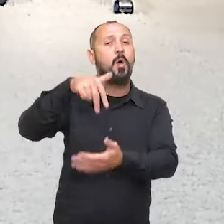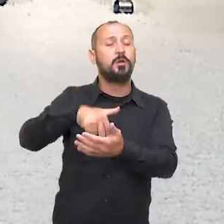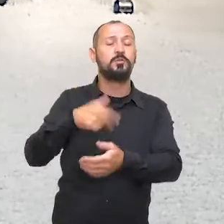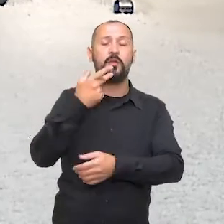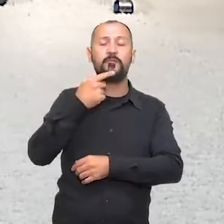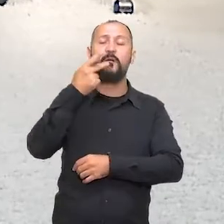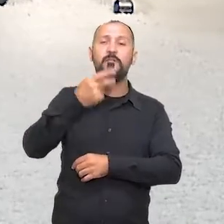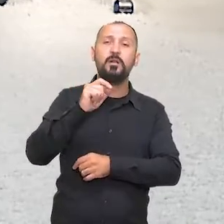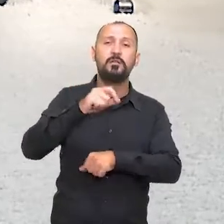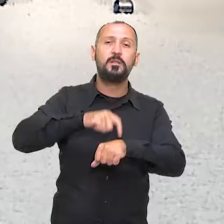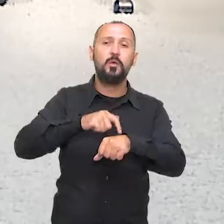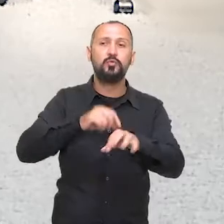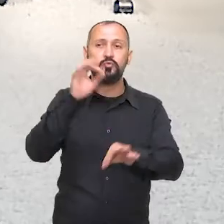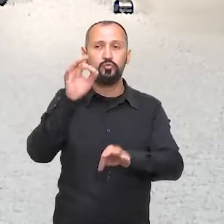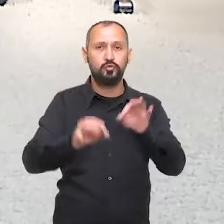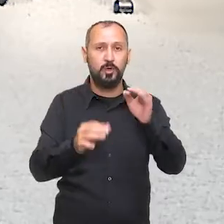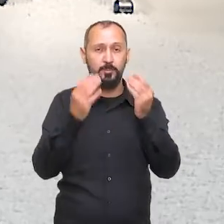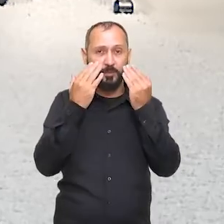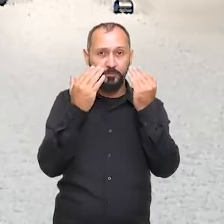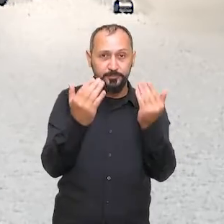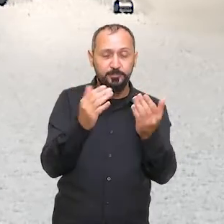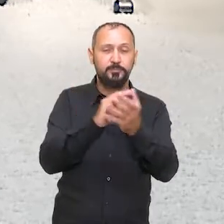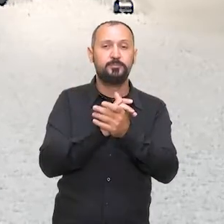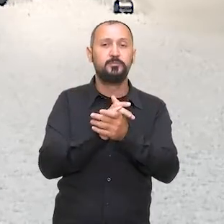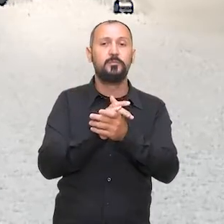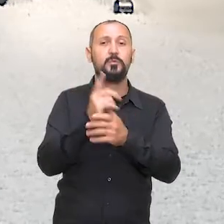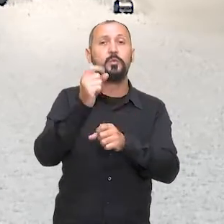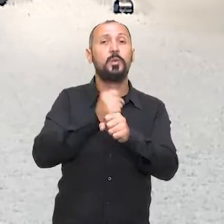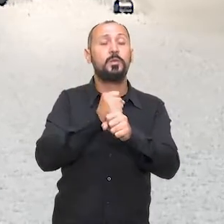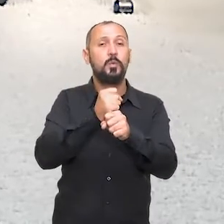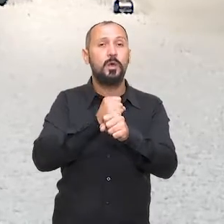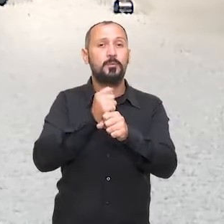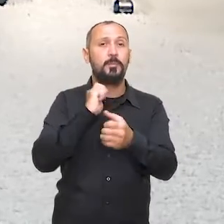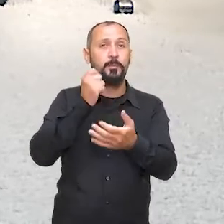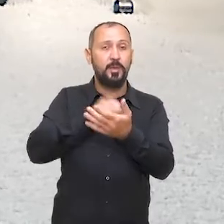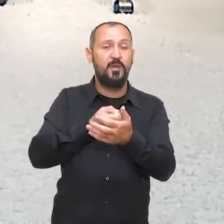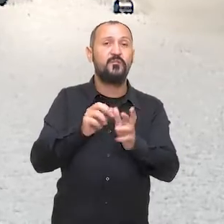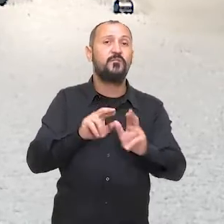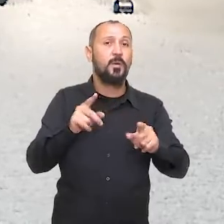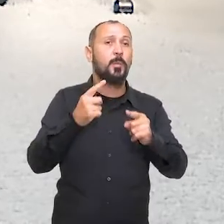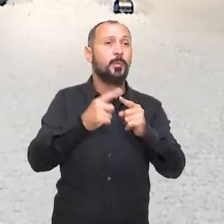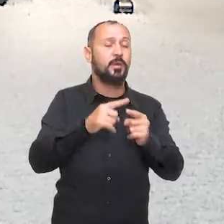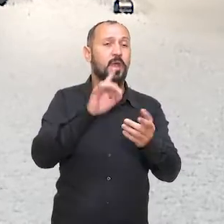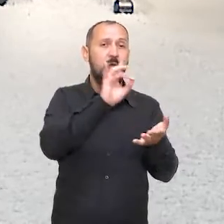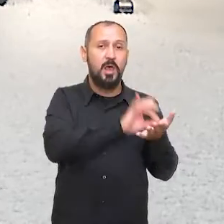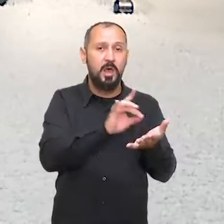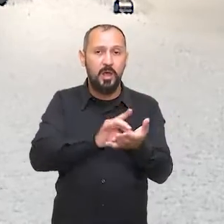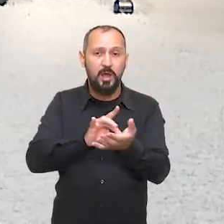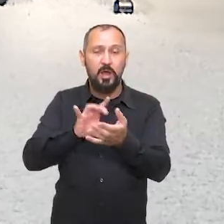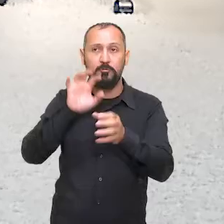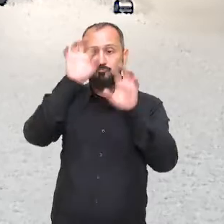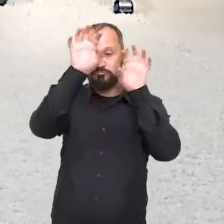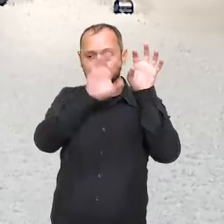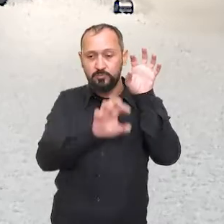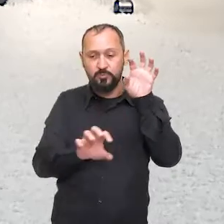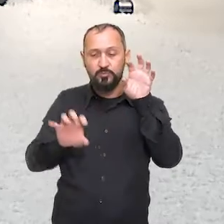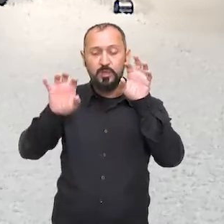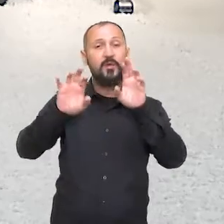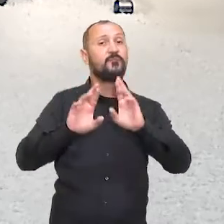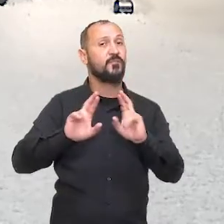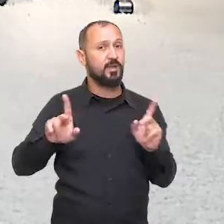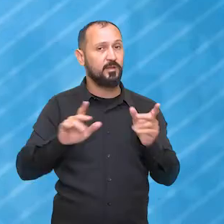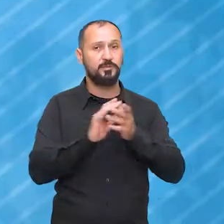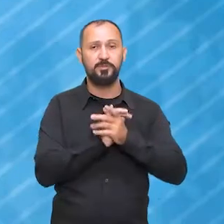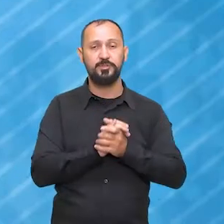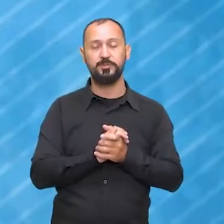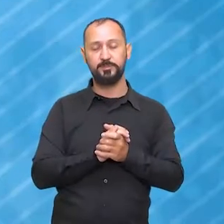né, quando você tiver um julgamento, a questão da anuidade diferenciada, que a realidade em cada uma das seccionais é